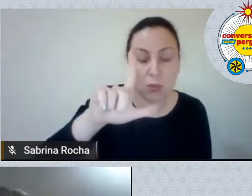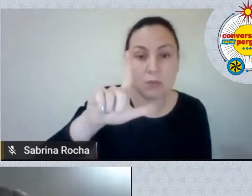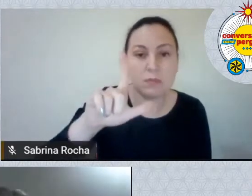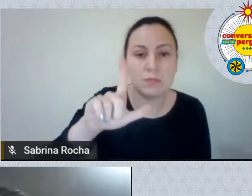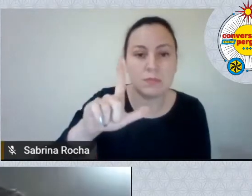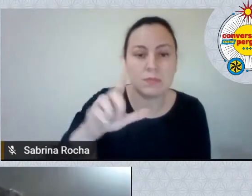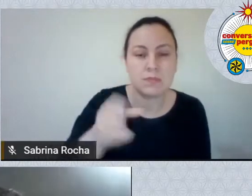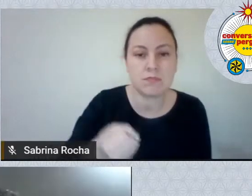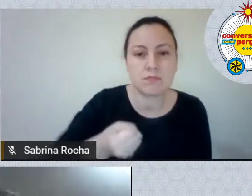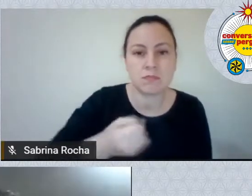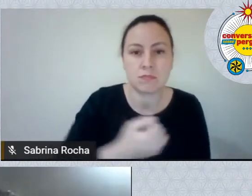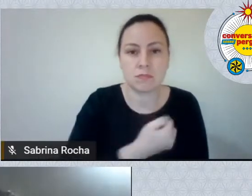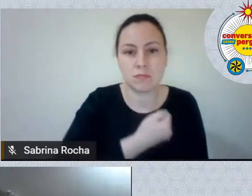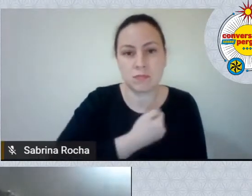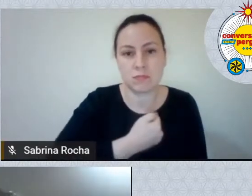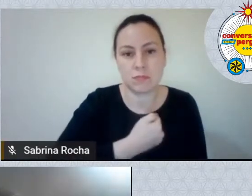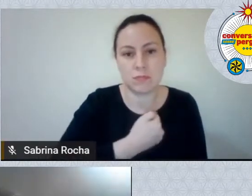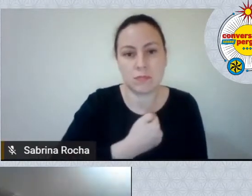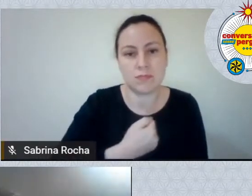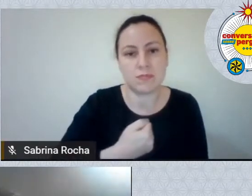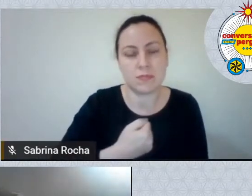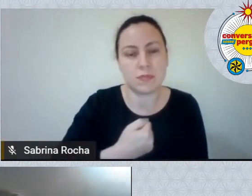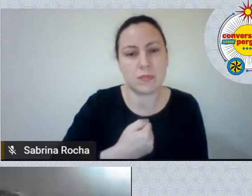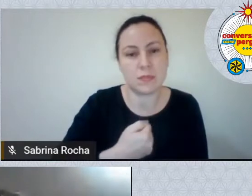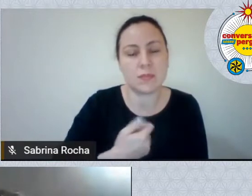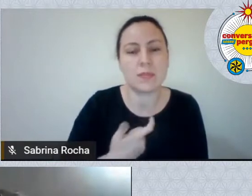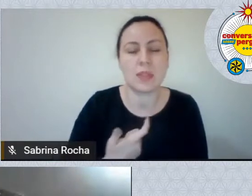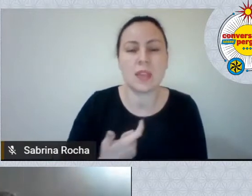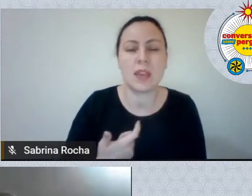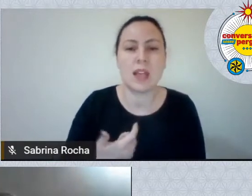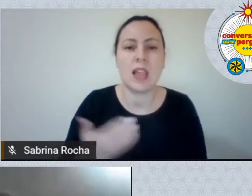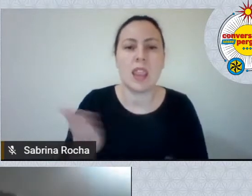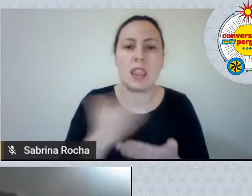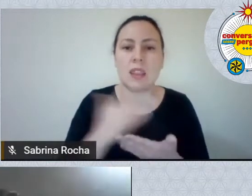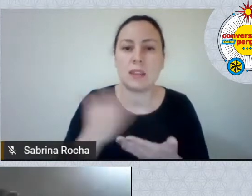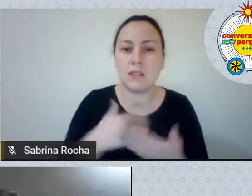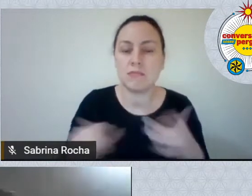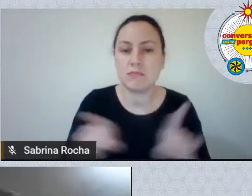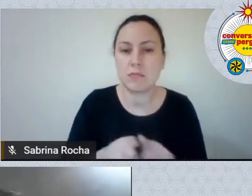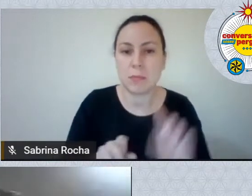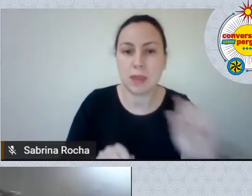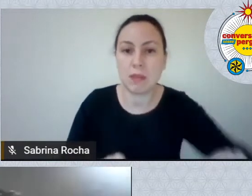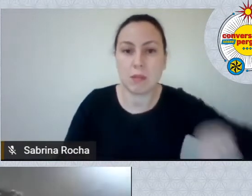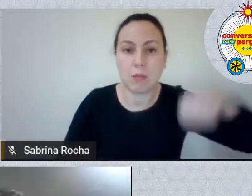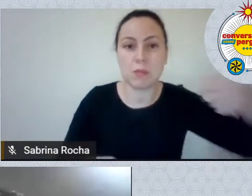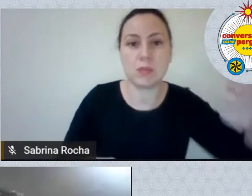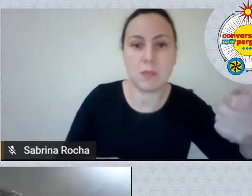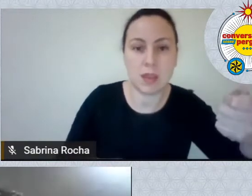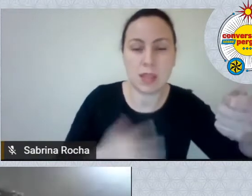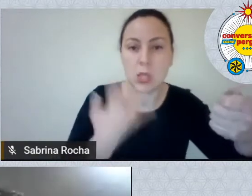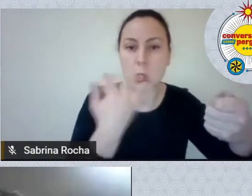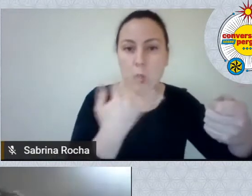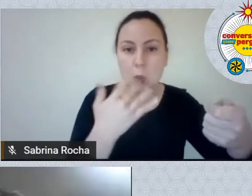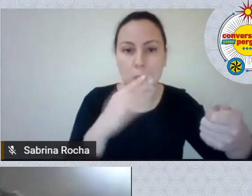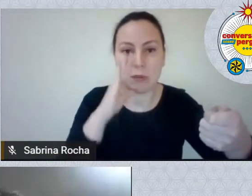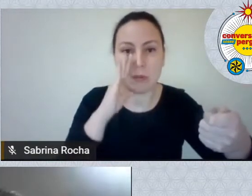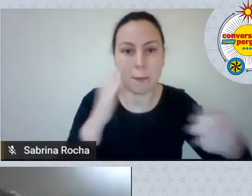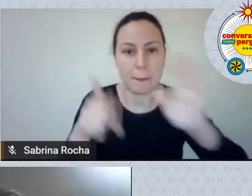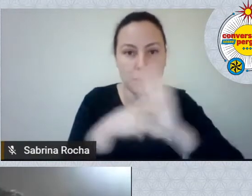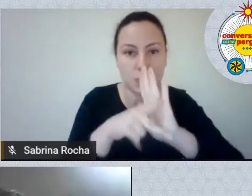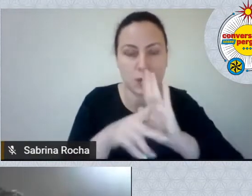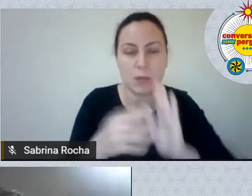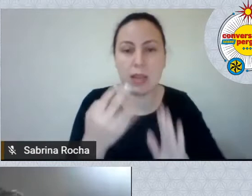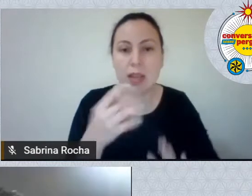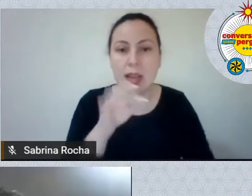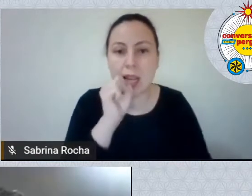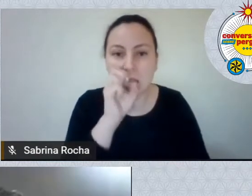Segurando um livro de um lado, às vezes uma espada do outro, que tinham cores específicas, era o laranja, era o azul.